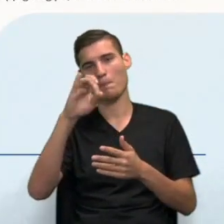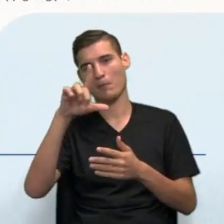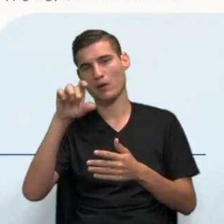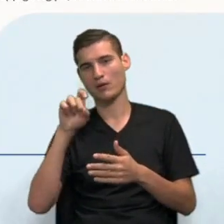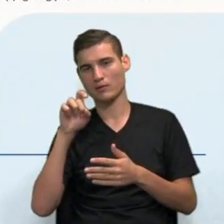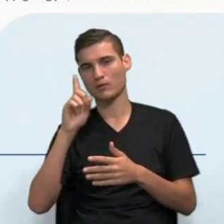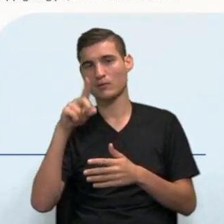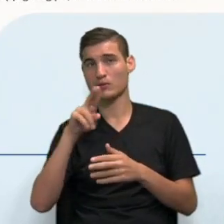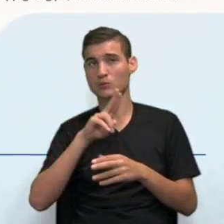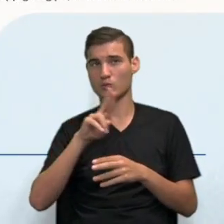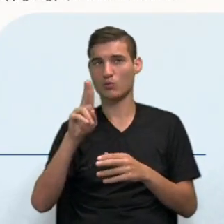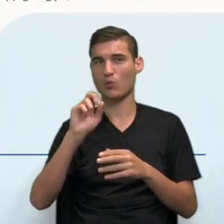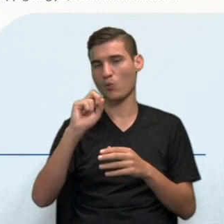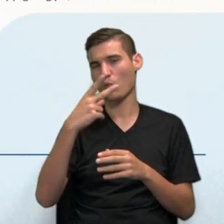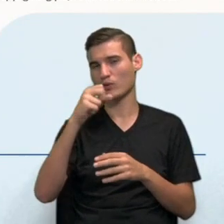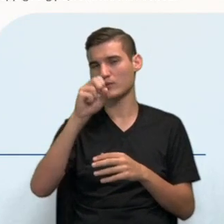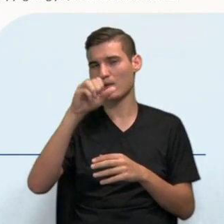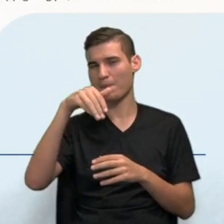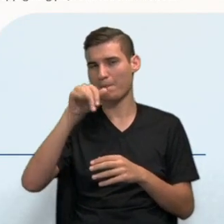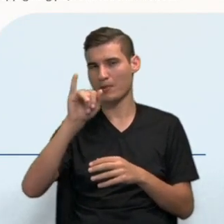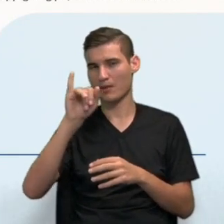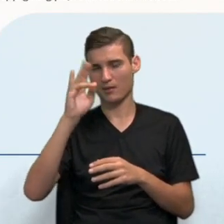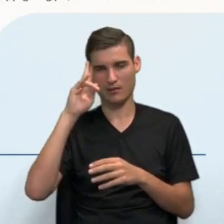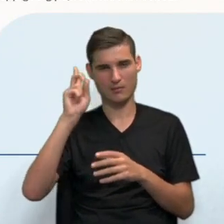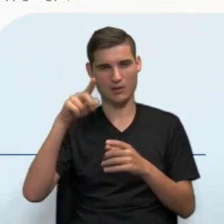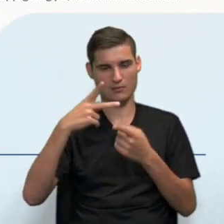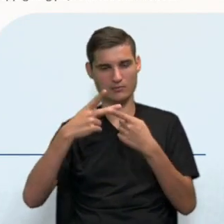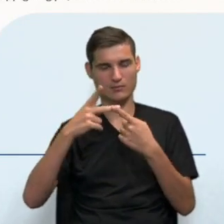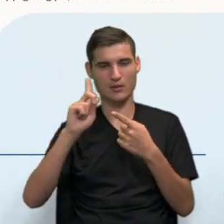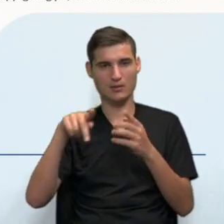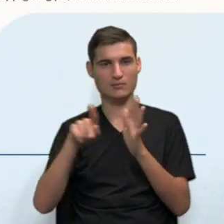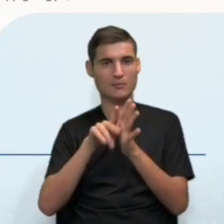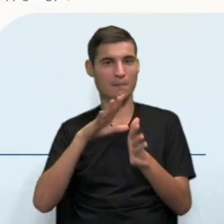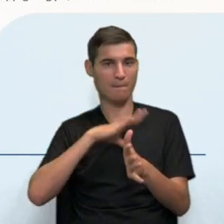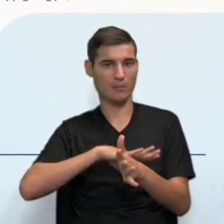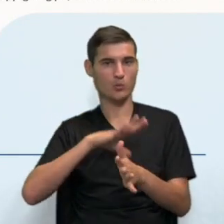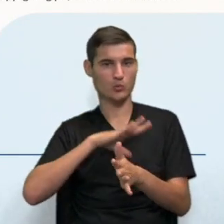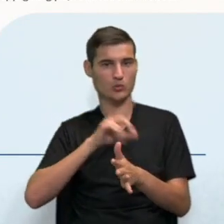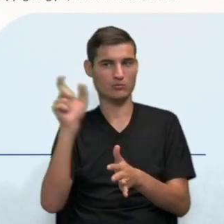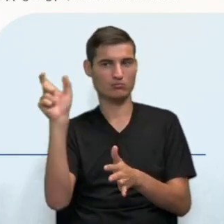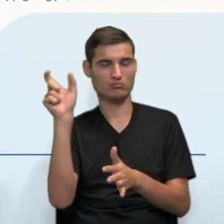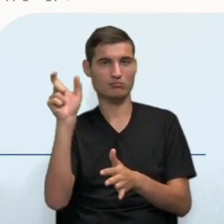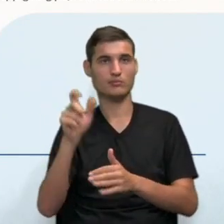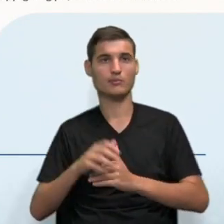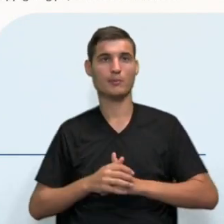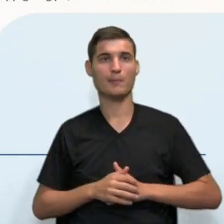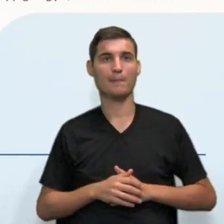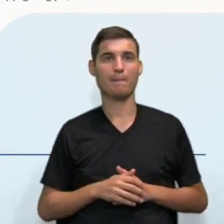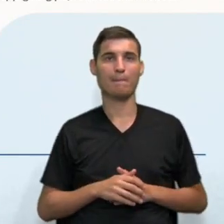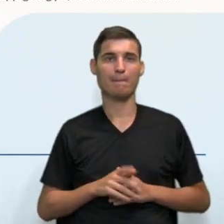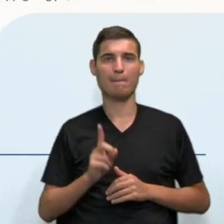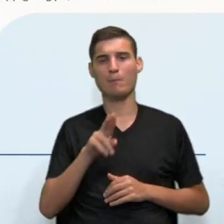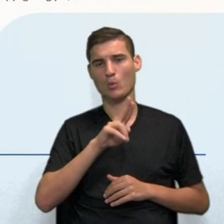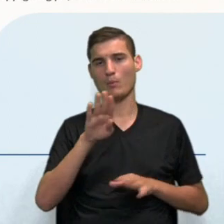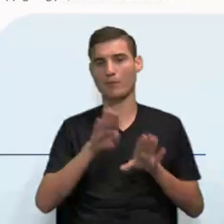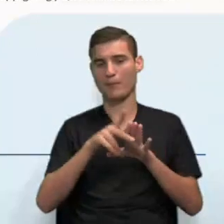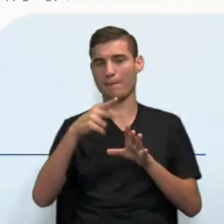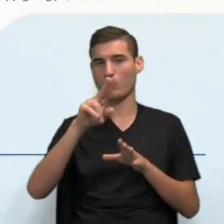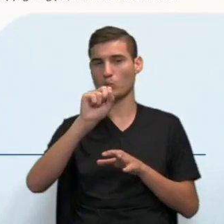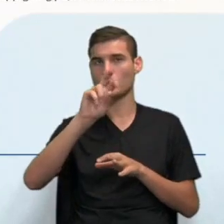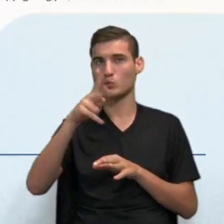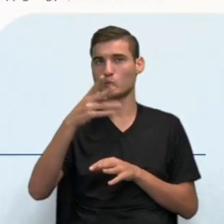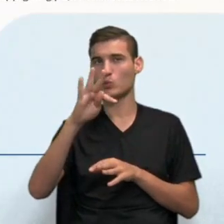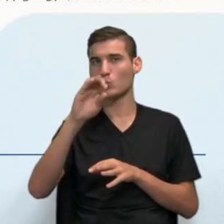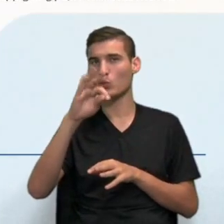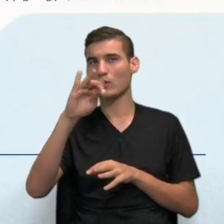ou semiduplex, como a gente viu também o termo em português. E esse sistema, também chamado de Push to Talk,